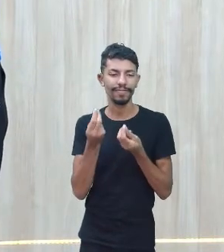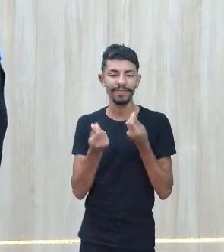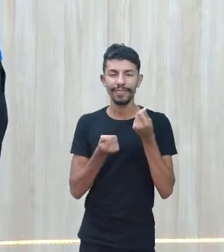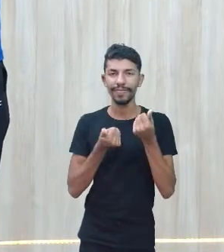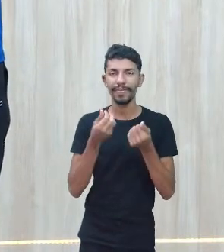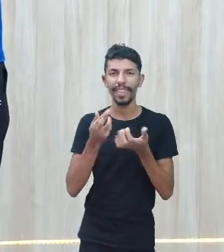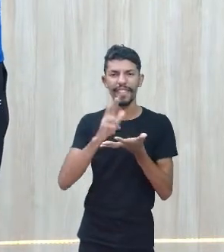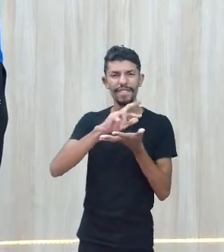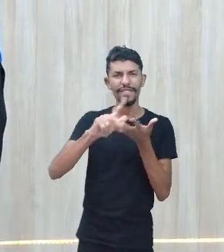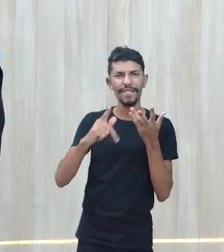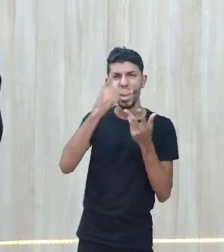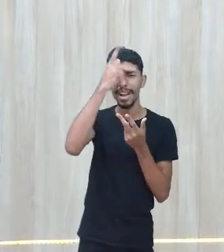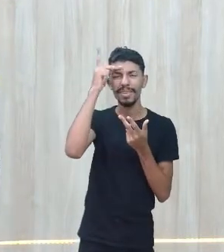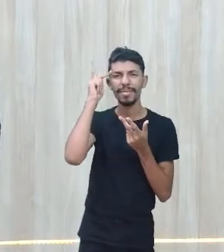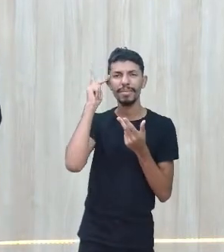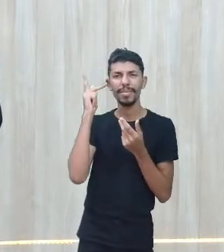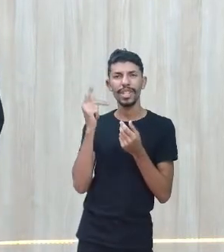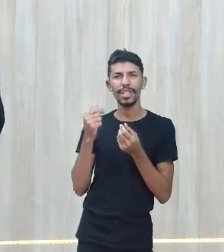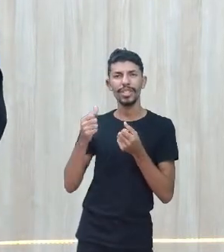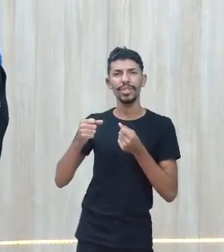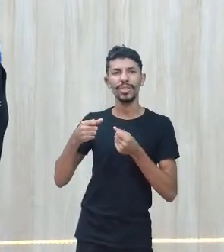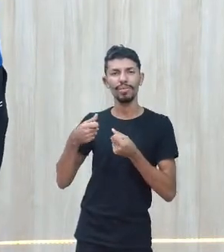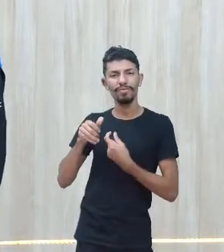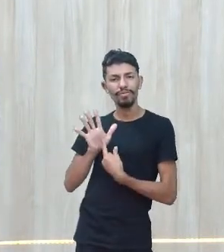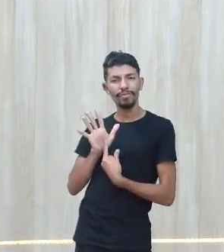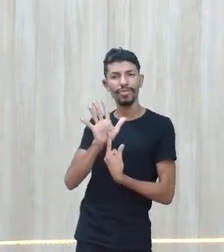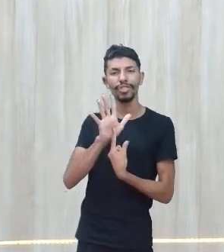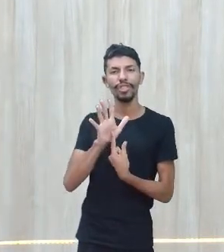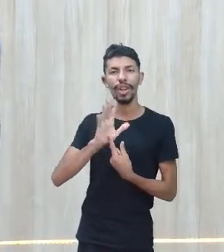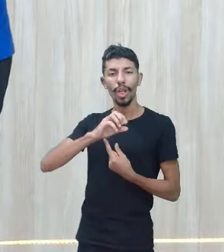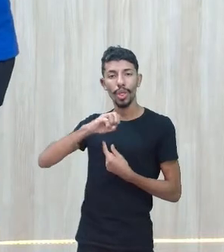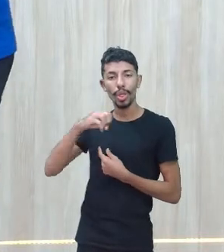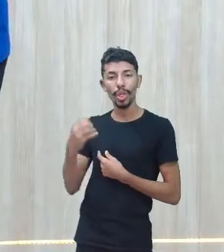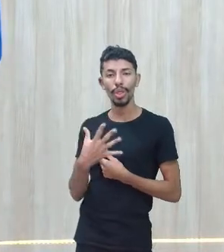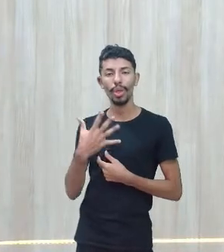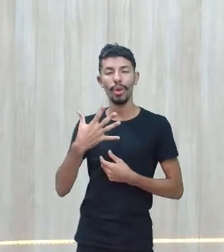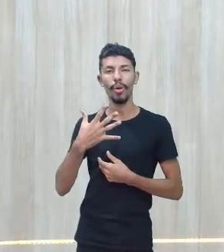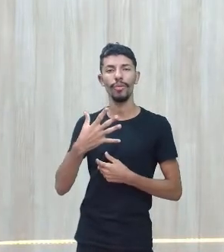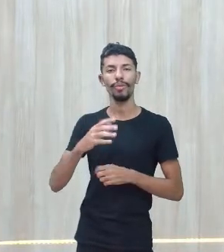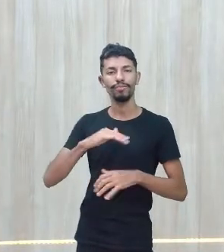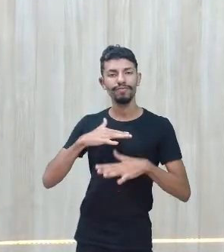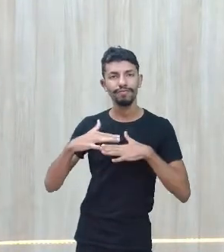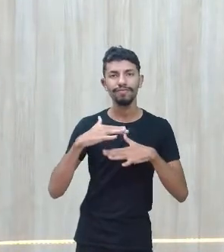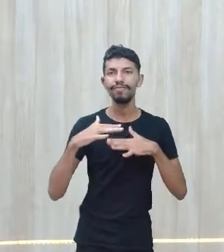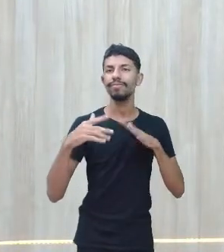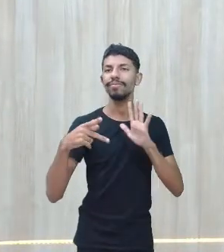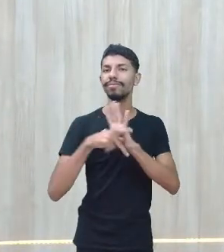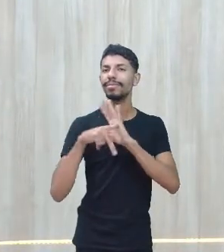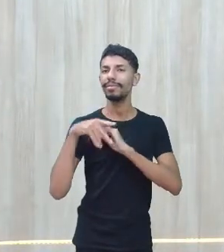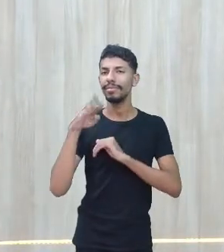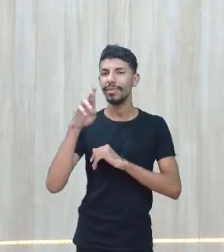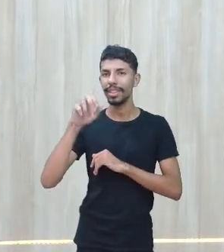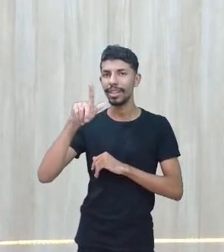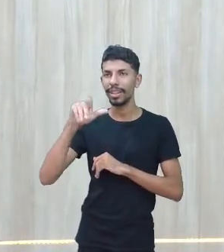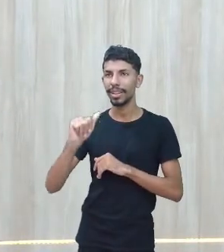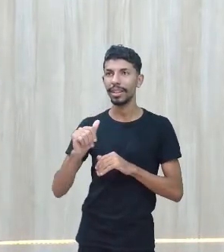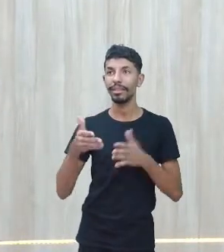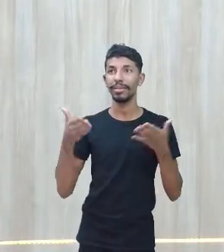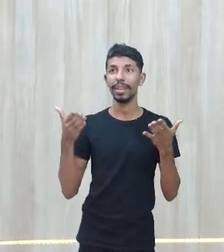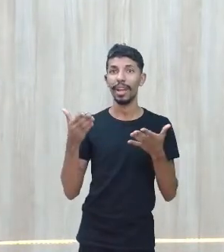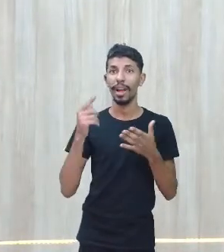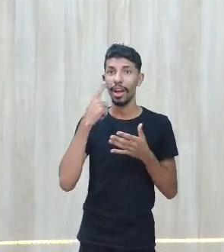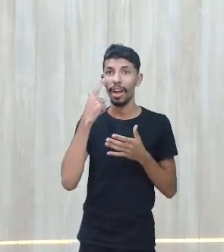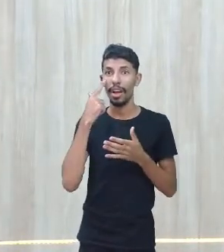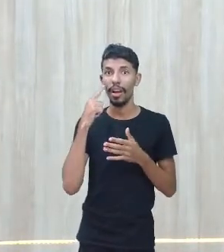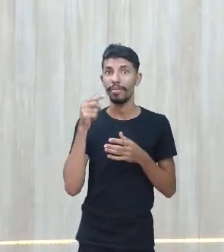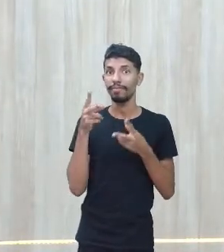várias pessoas integrando esse novo movimento. Bom, fica ligado aqui que a gente vai dar uma pausa para a